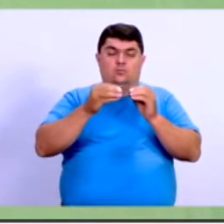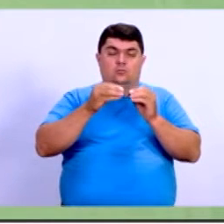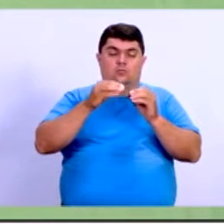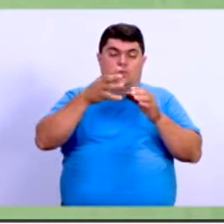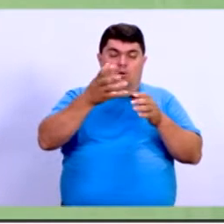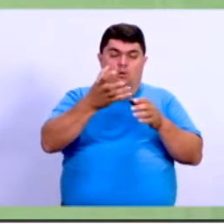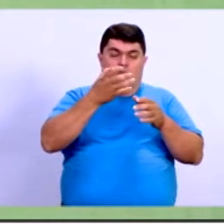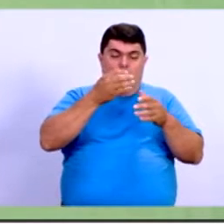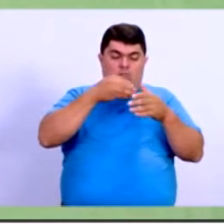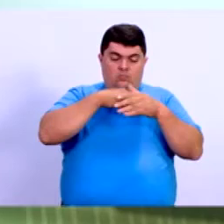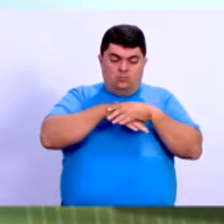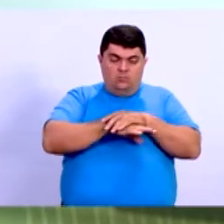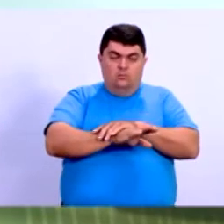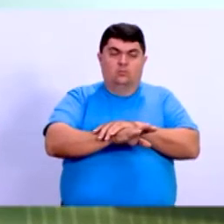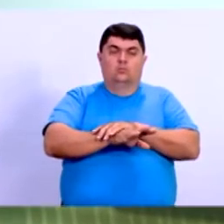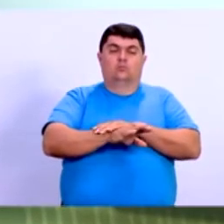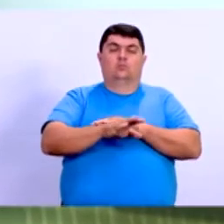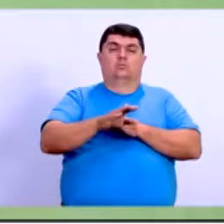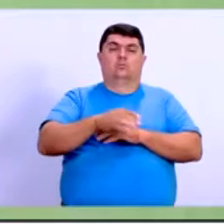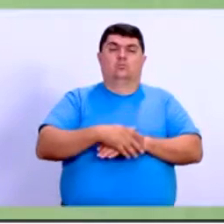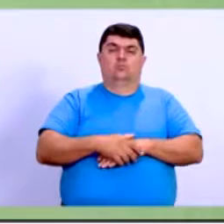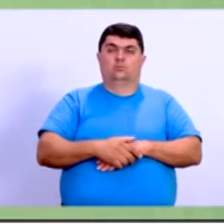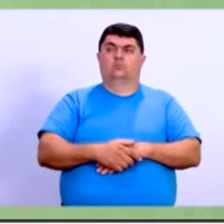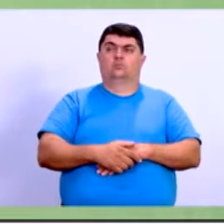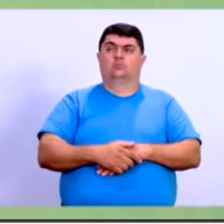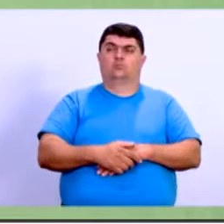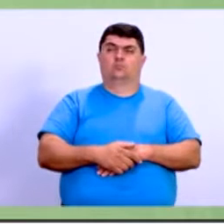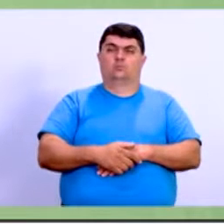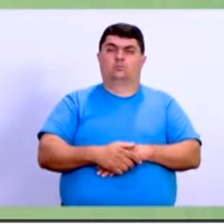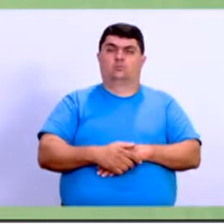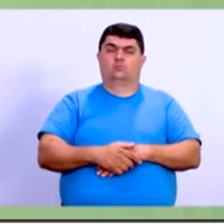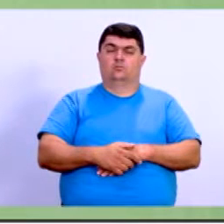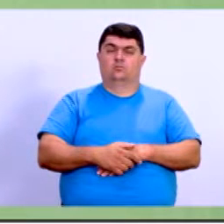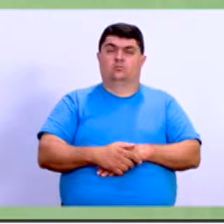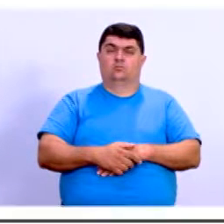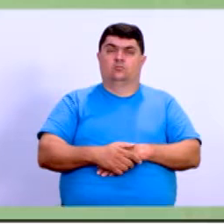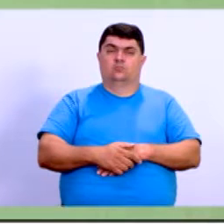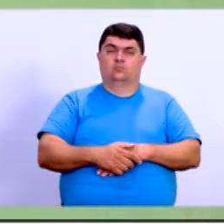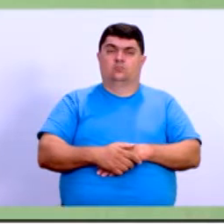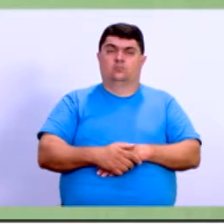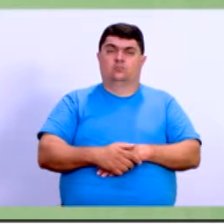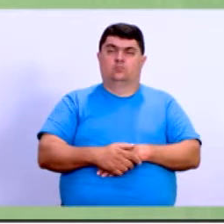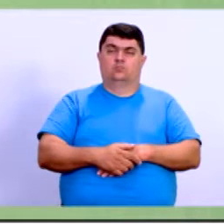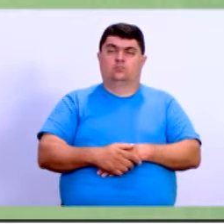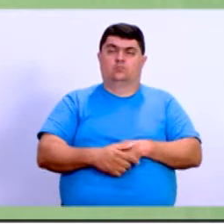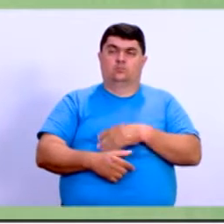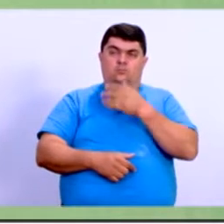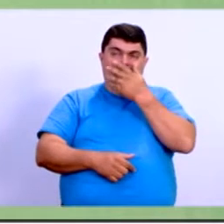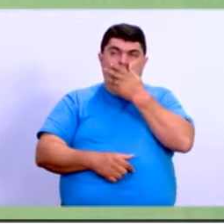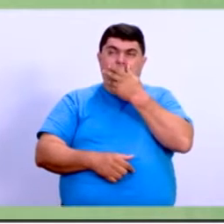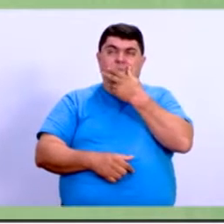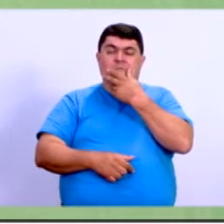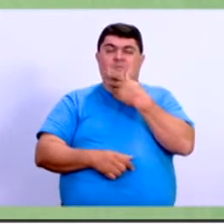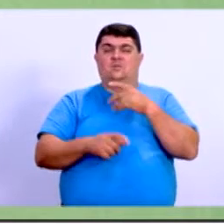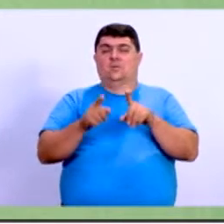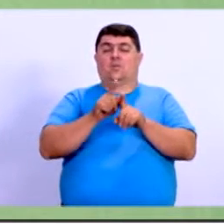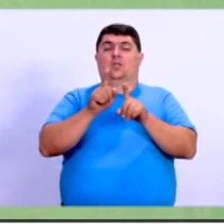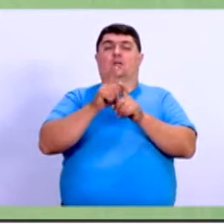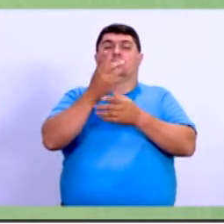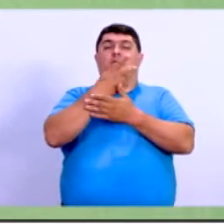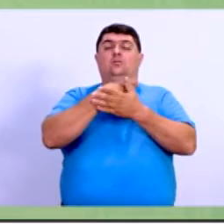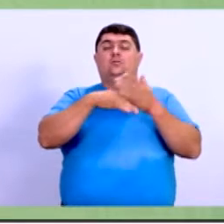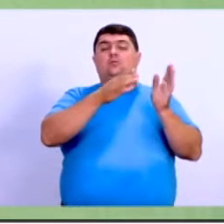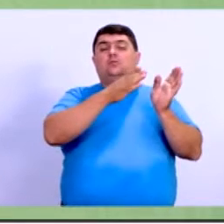informação para depois transmitir, para depois processar essa informação. Diagrama de sequência,